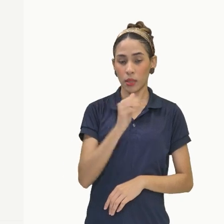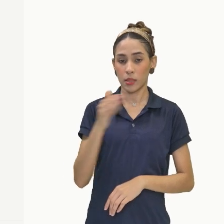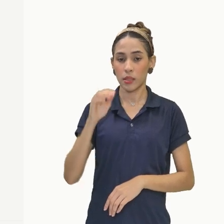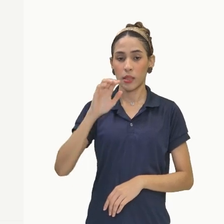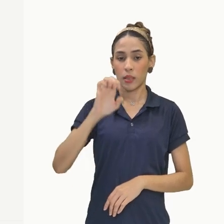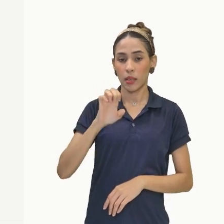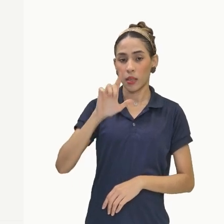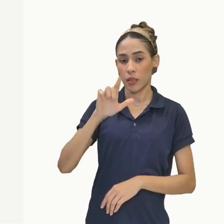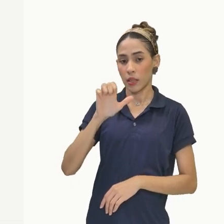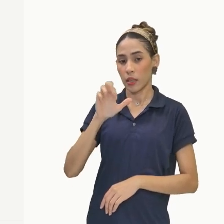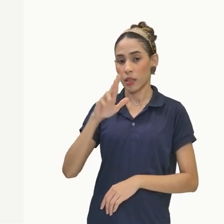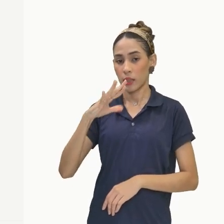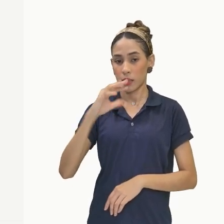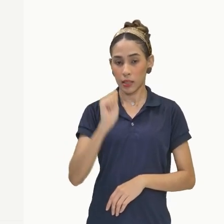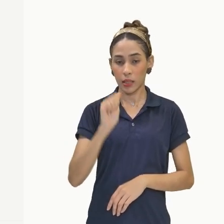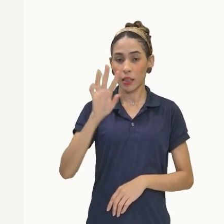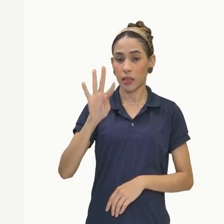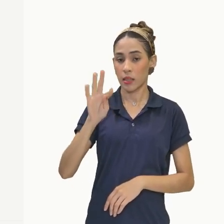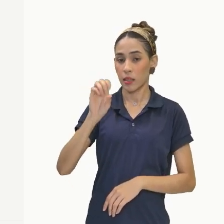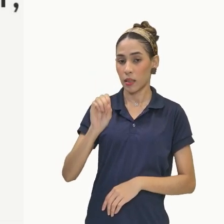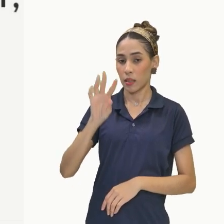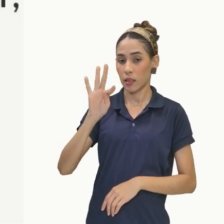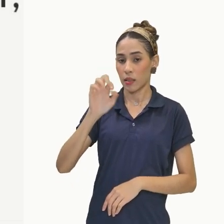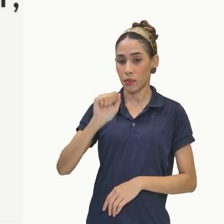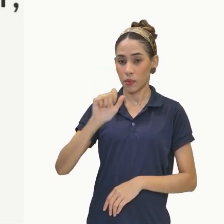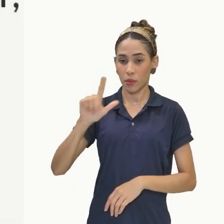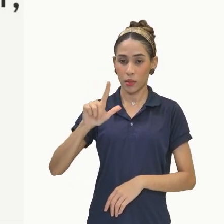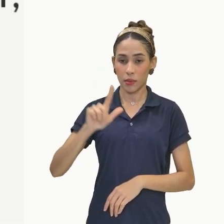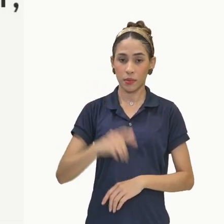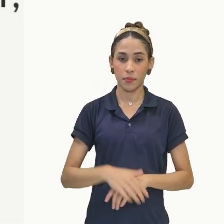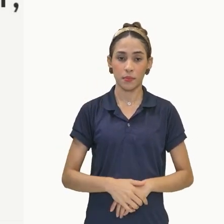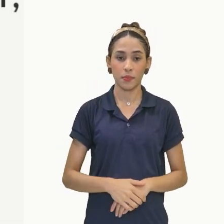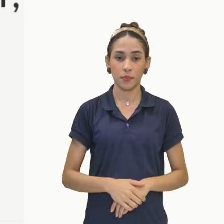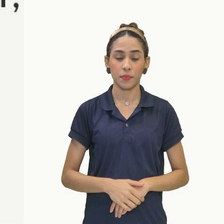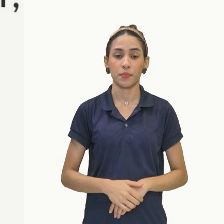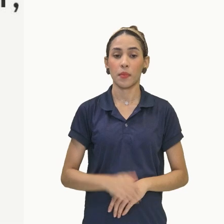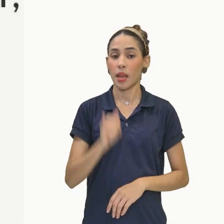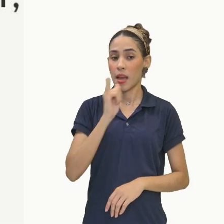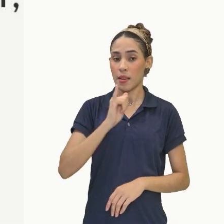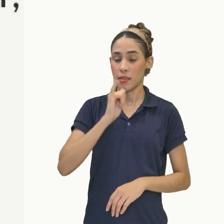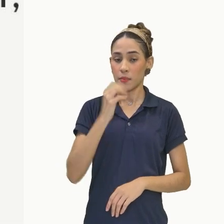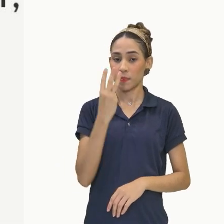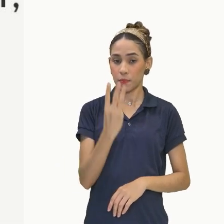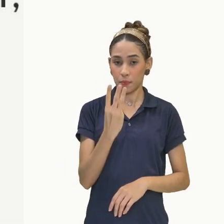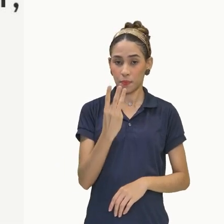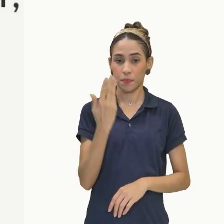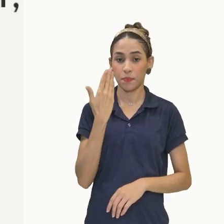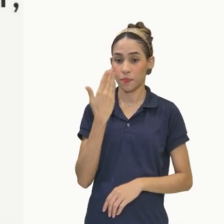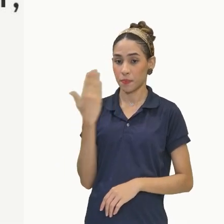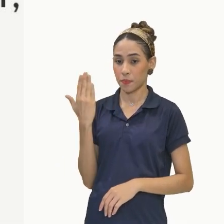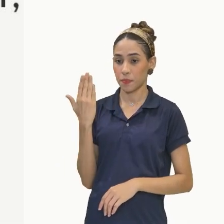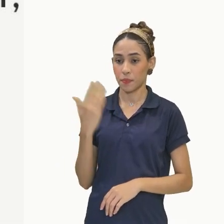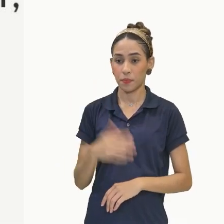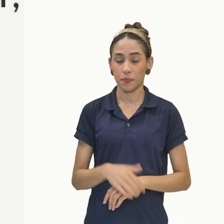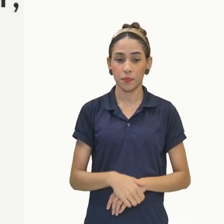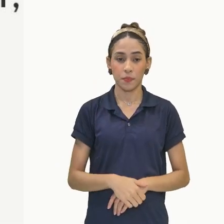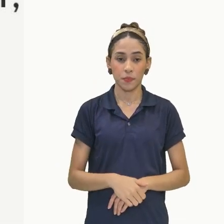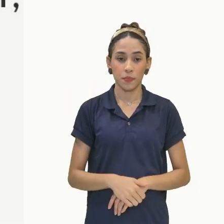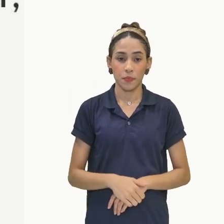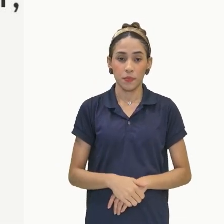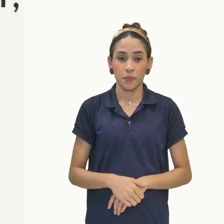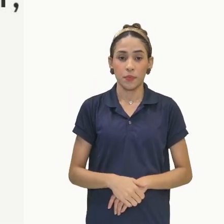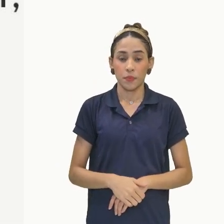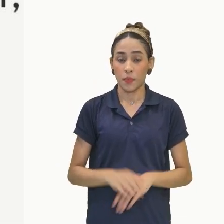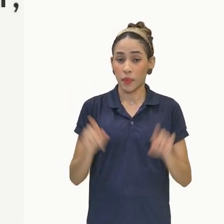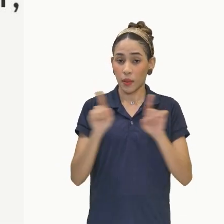watts. Muito bem, pessoal. Dito isso, temos o exemplo número 3 agora aqui, que nós temos também um